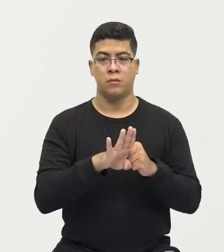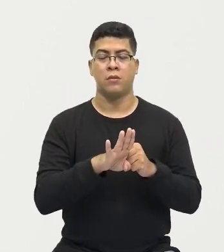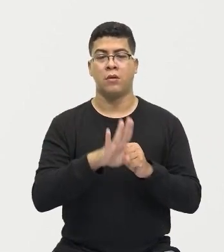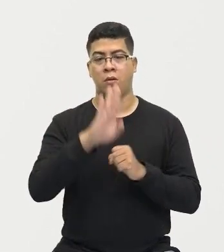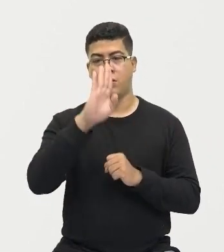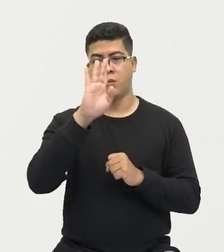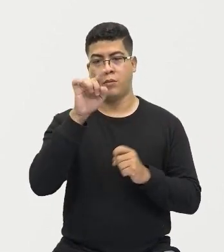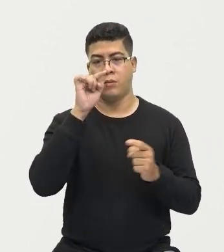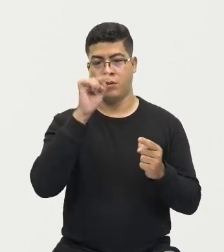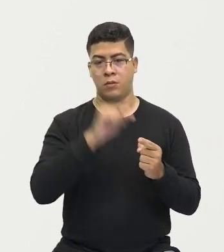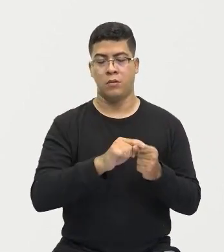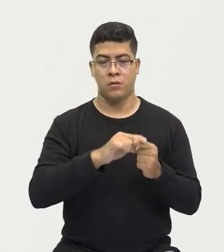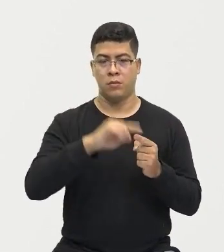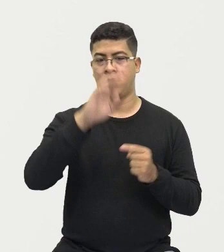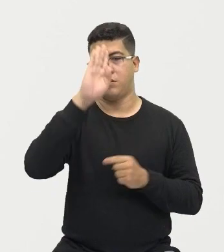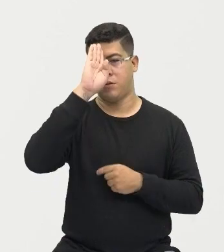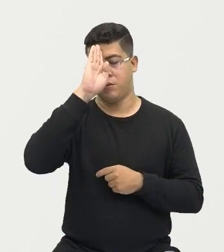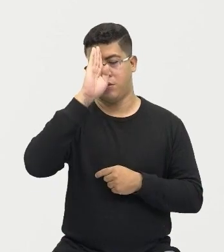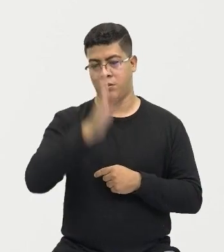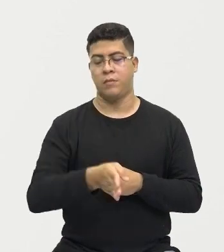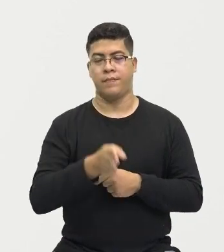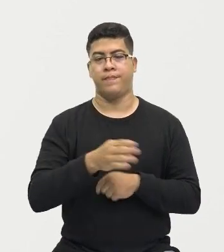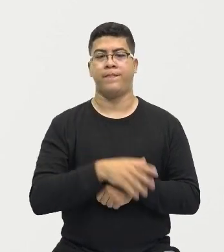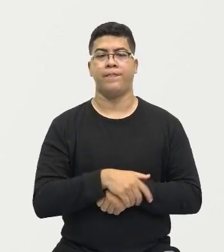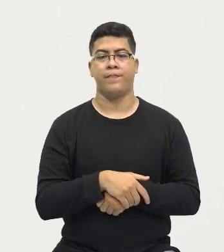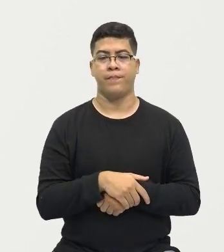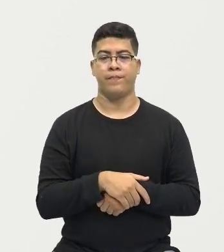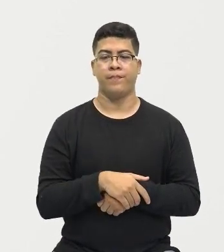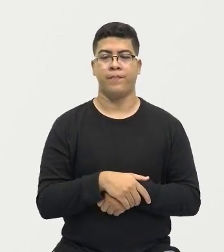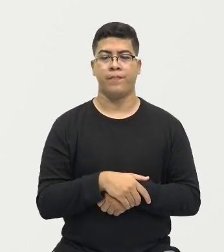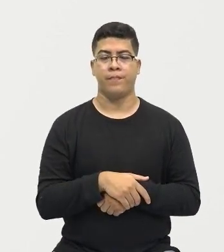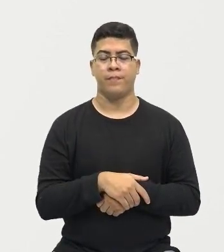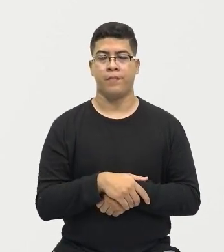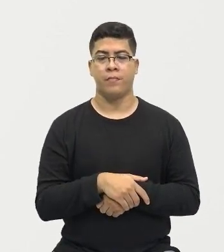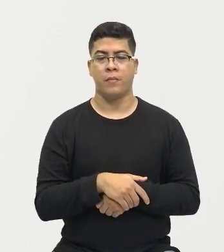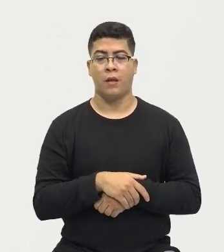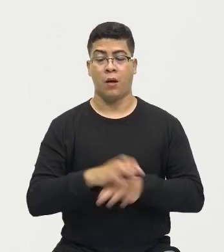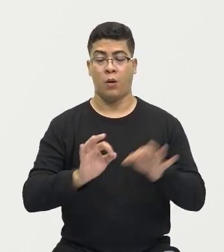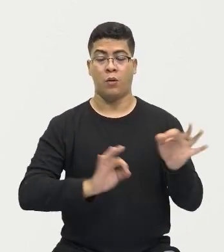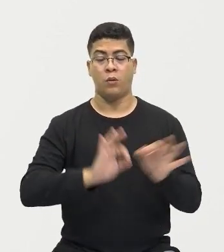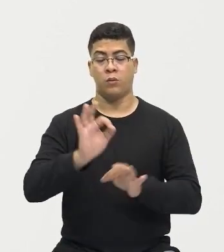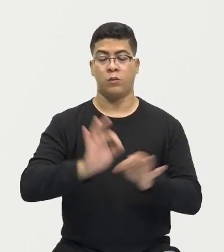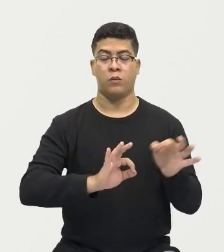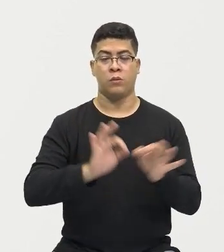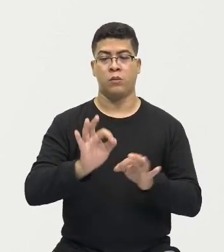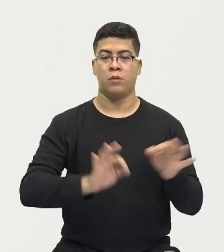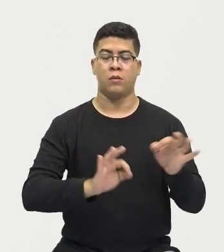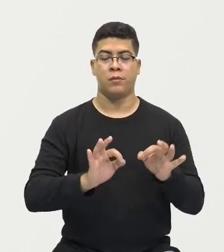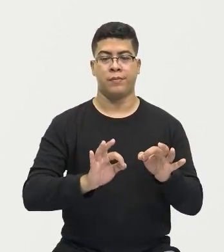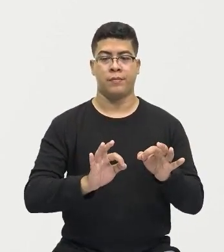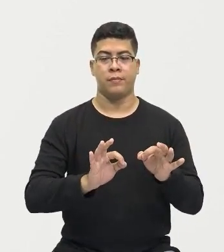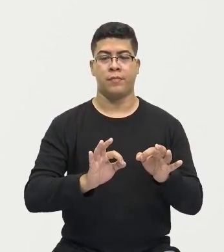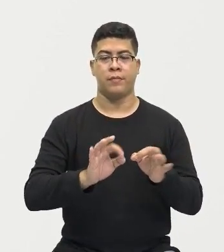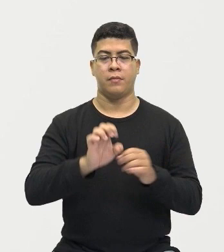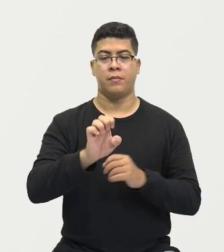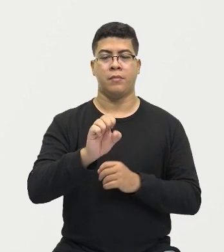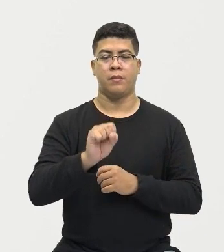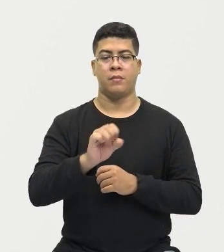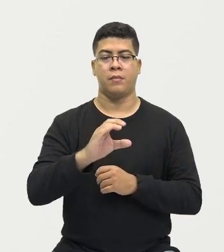Olha o núcleo aqui, é um substantivo. A escalação. É um artigo. Muito